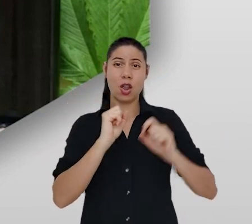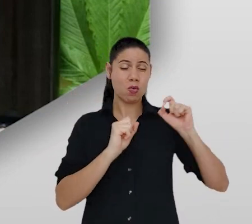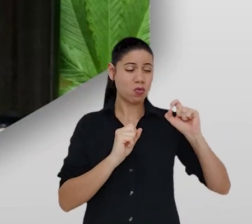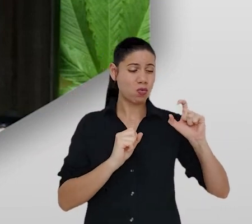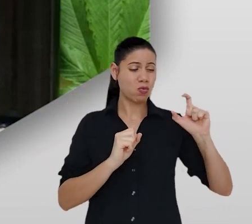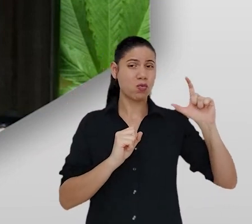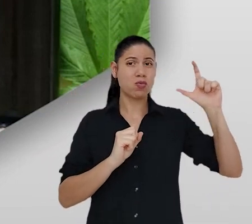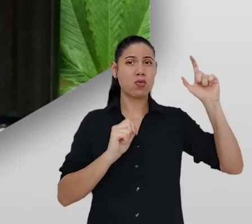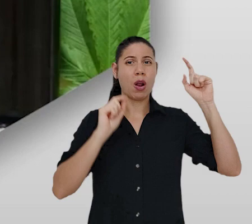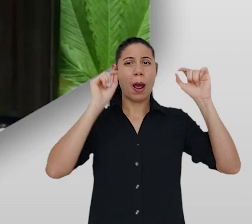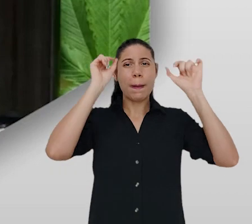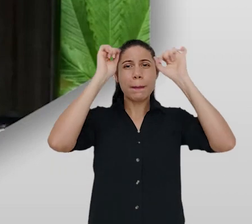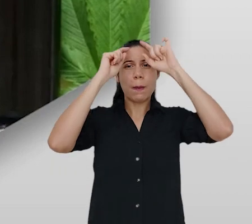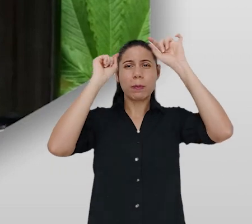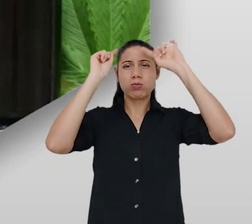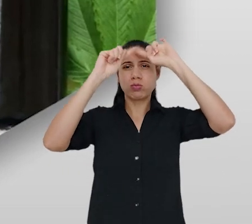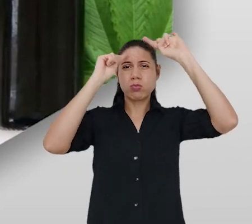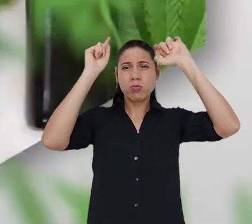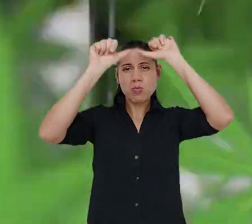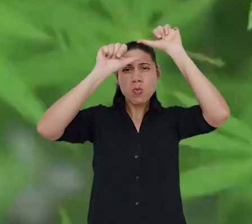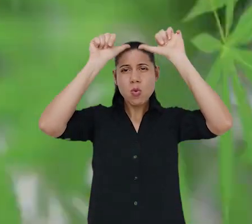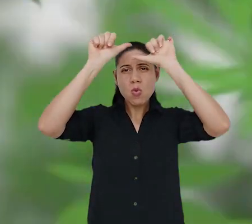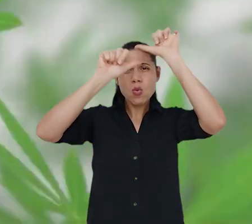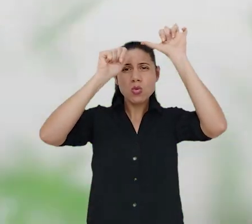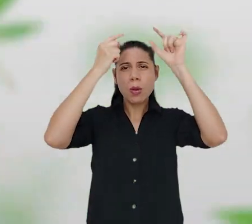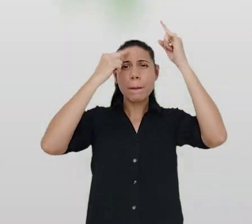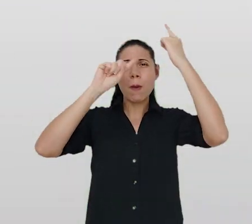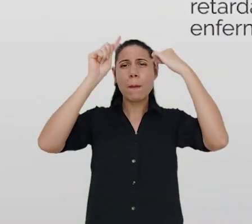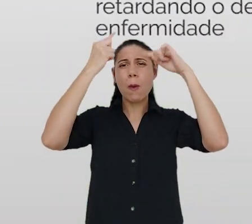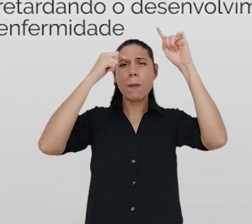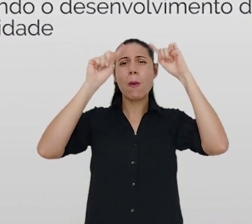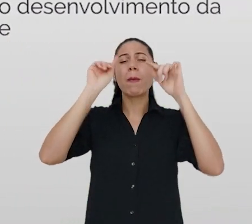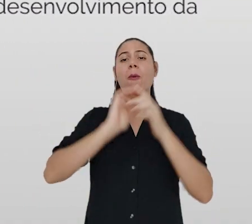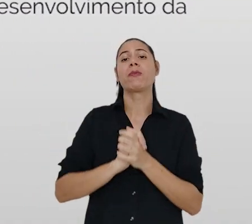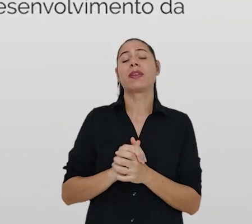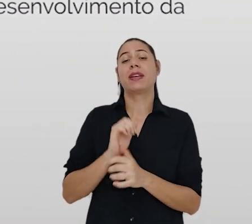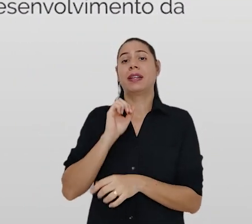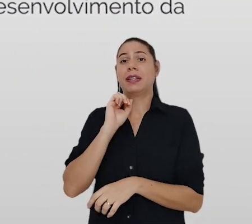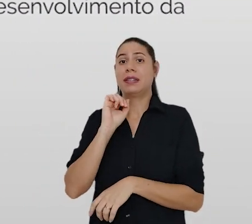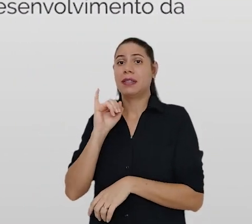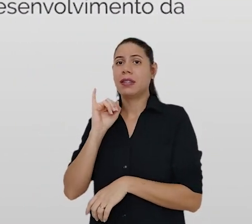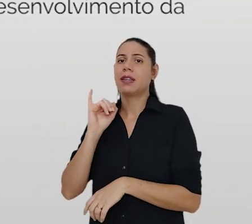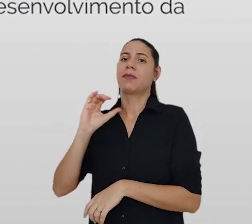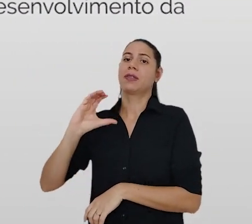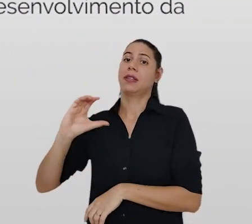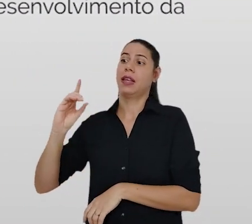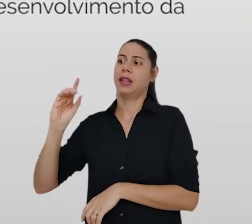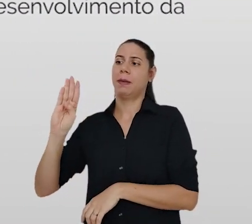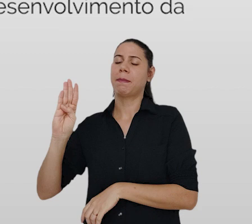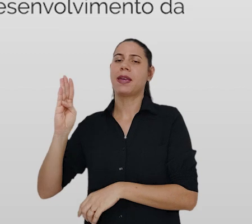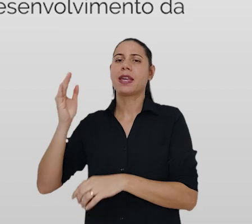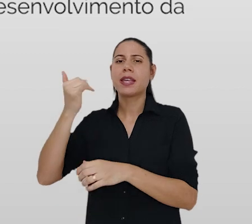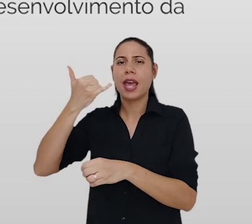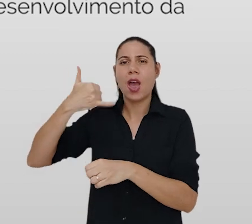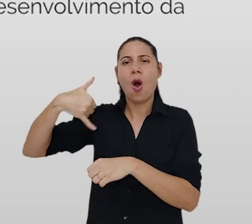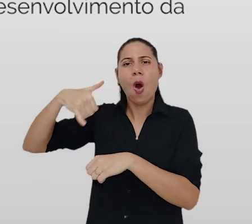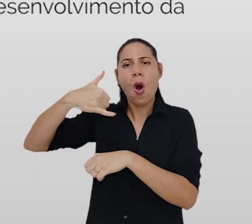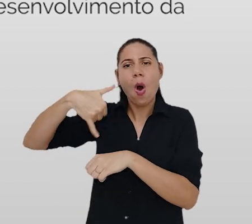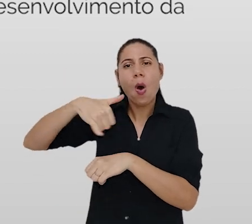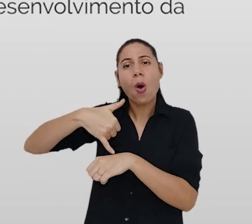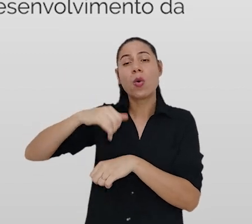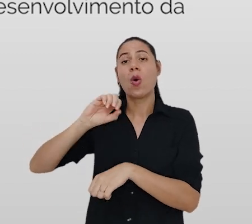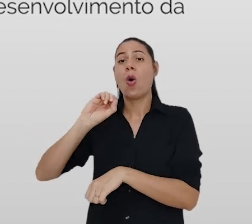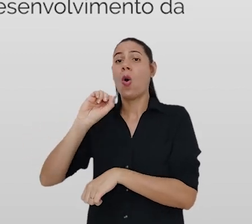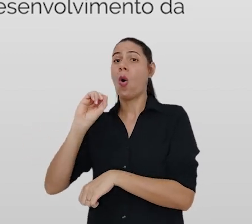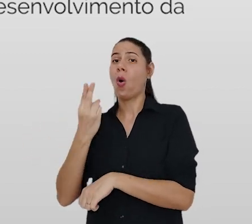altera a atividade cerebral, enquanto que o CBD, que é ingerido em óleo ou pílulas, em grande quantidade para uso